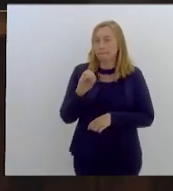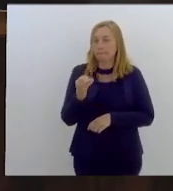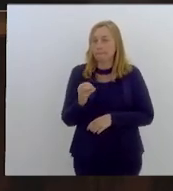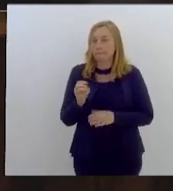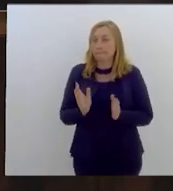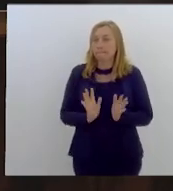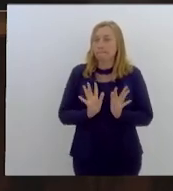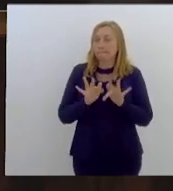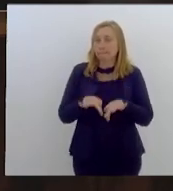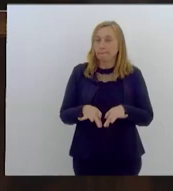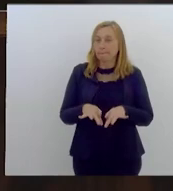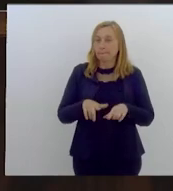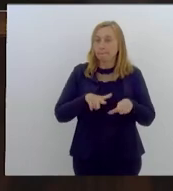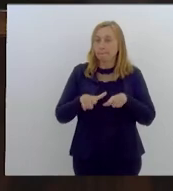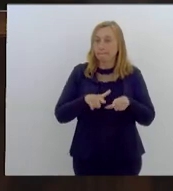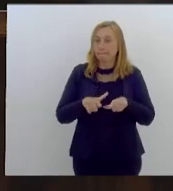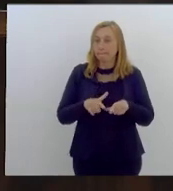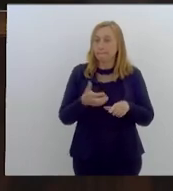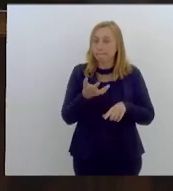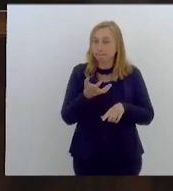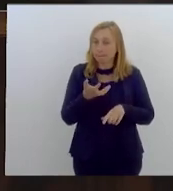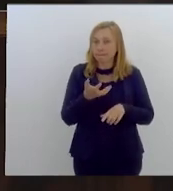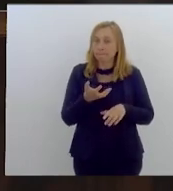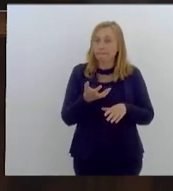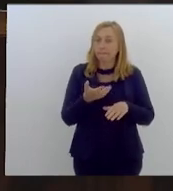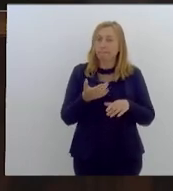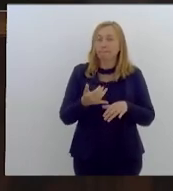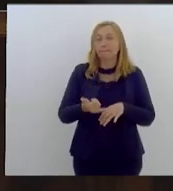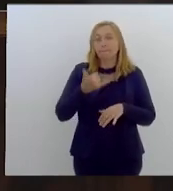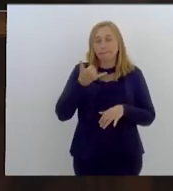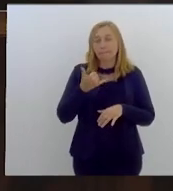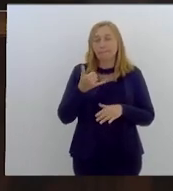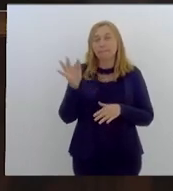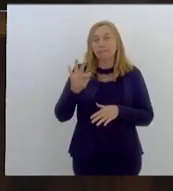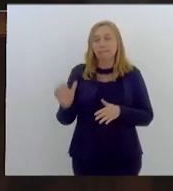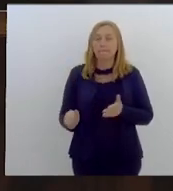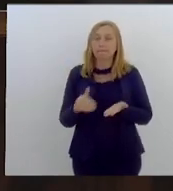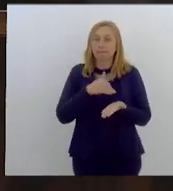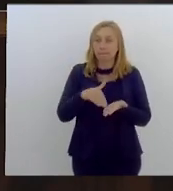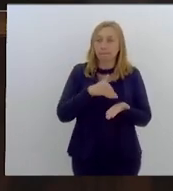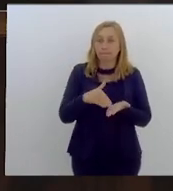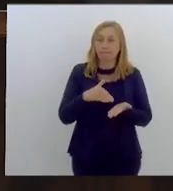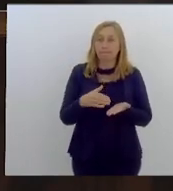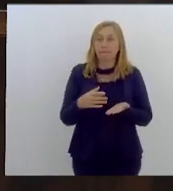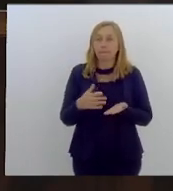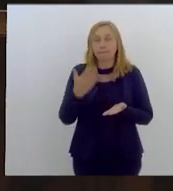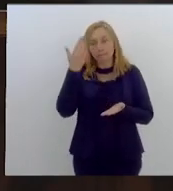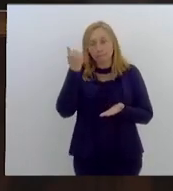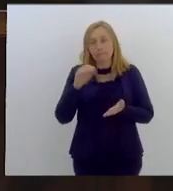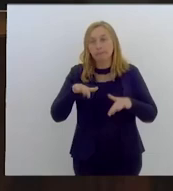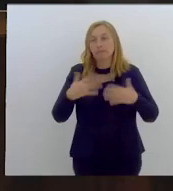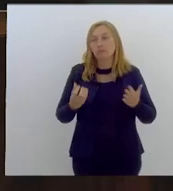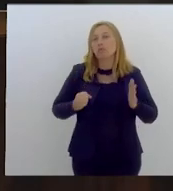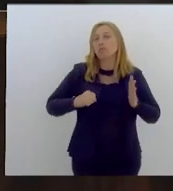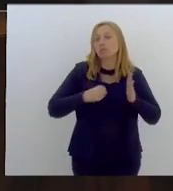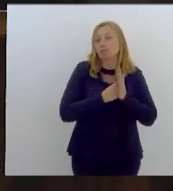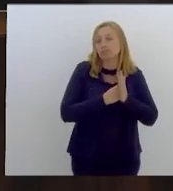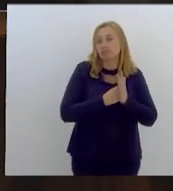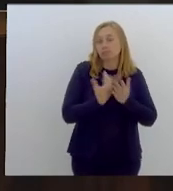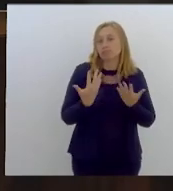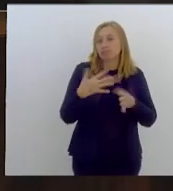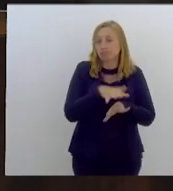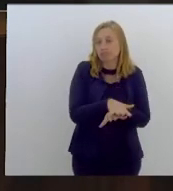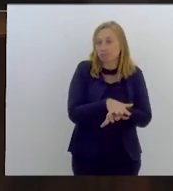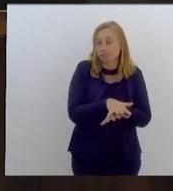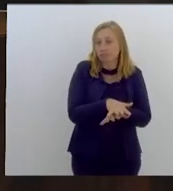os trabalhos. E se Vossa Excelência puder entrar em contato com o secretário de Fazenda para certificar de qual é o impacto da inclusão,